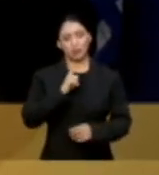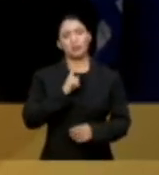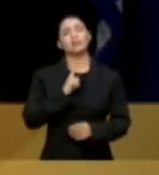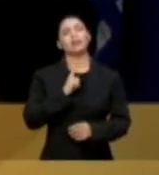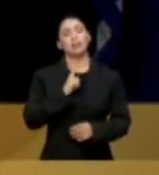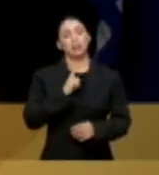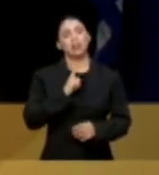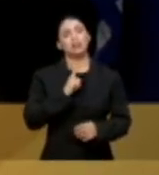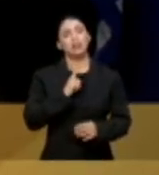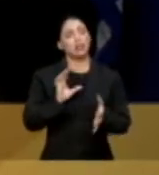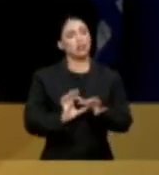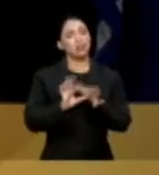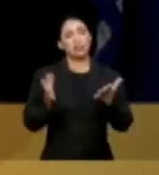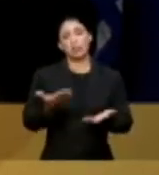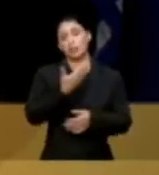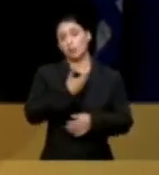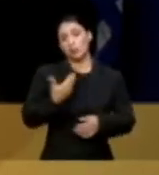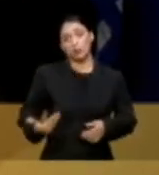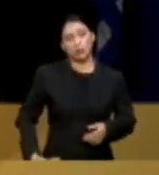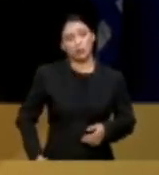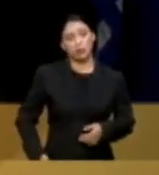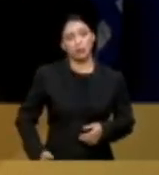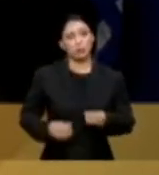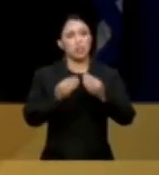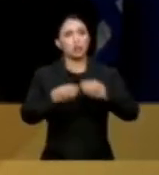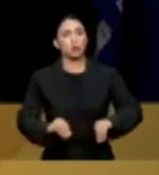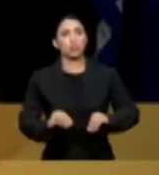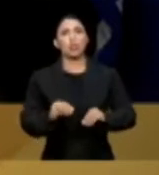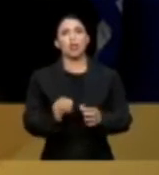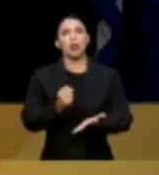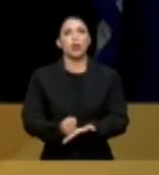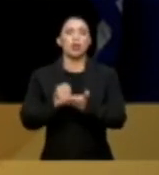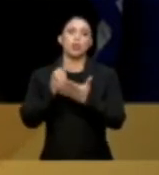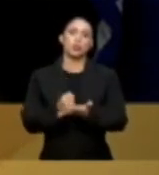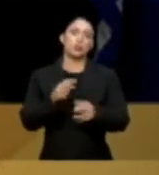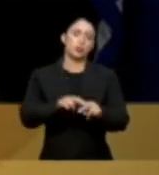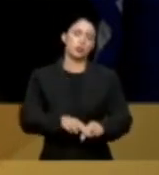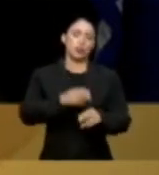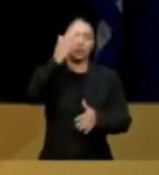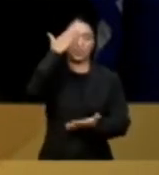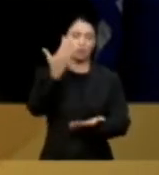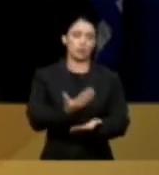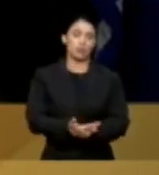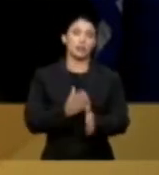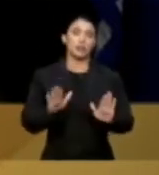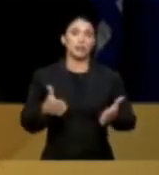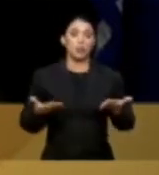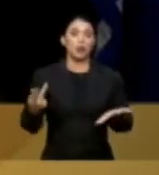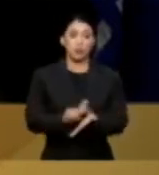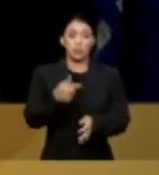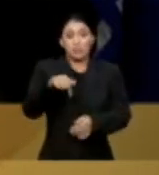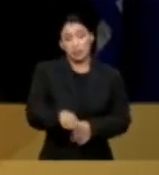ações estatais que possam prejudicar ou beneficiar adeptos de determinada crença religiosa. Assim é no